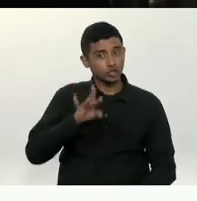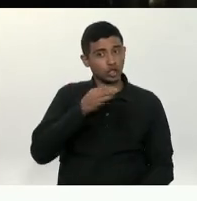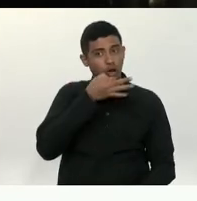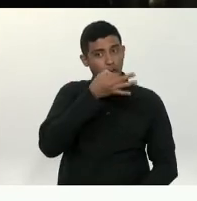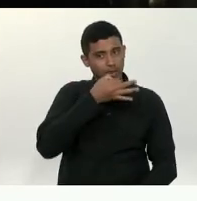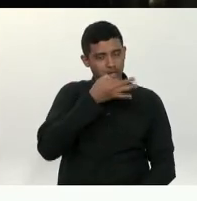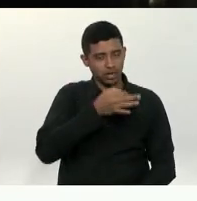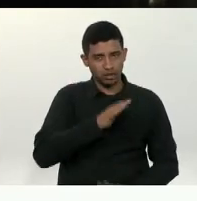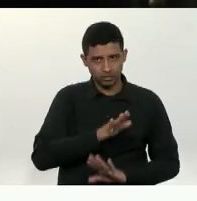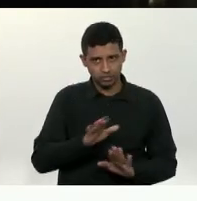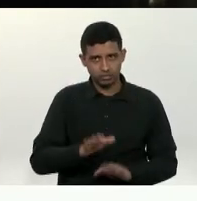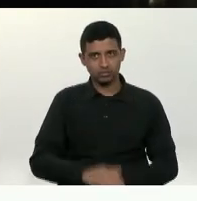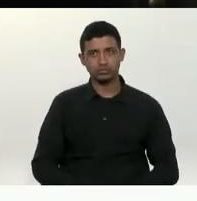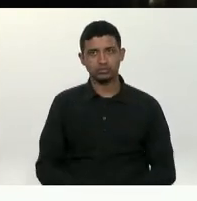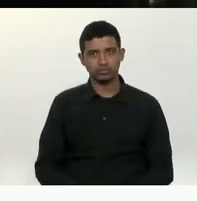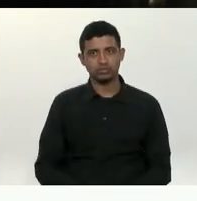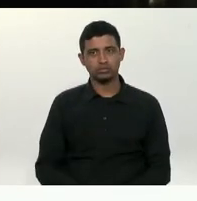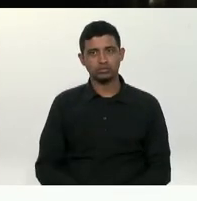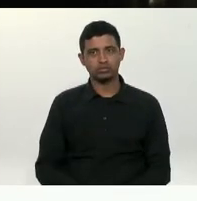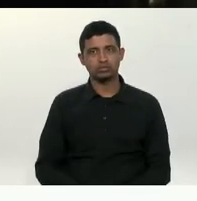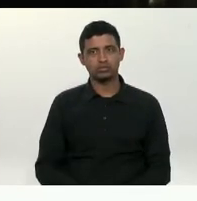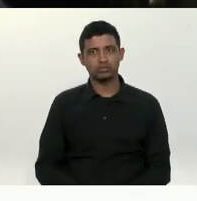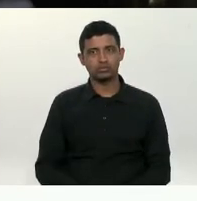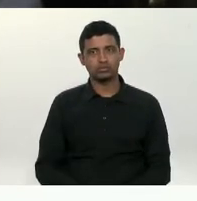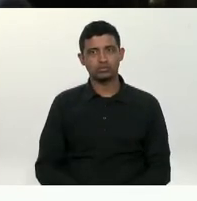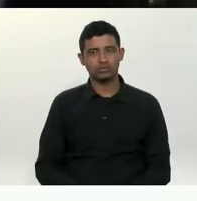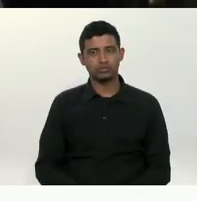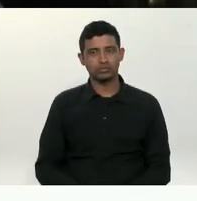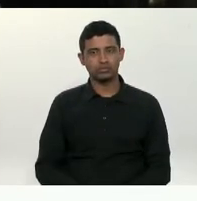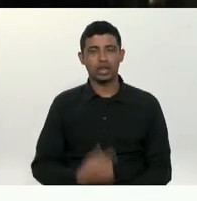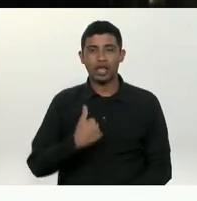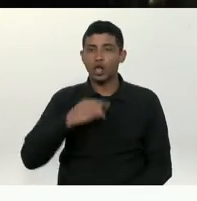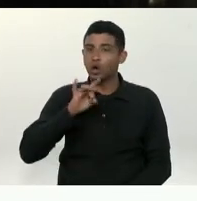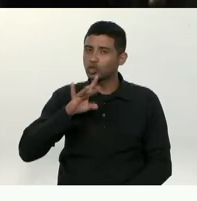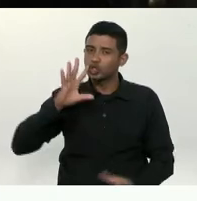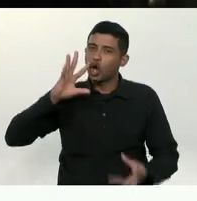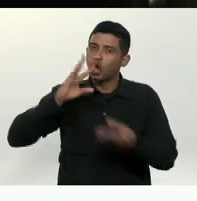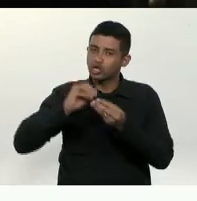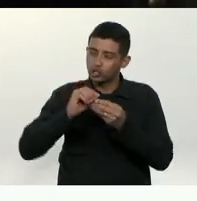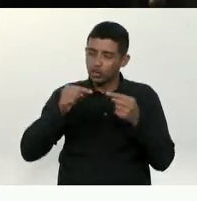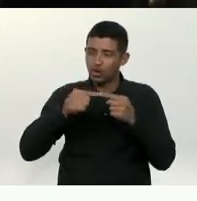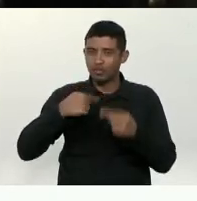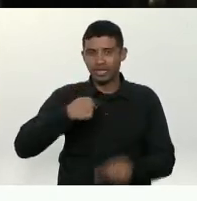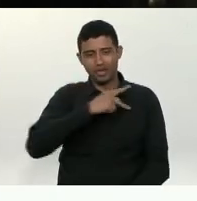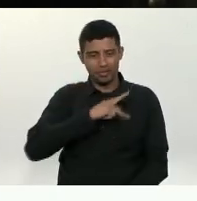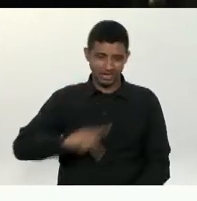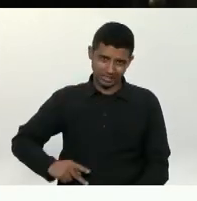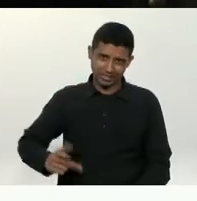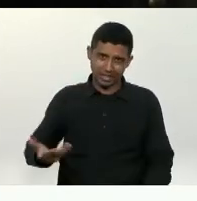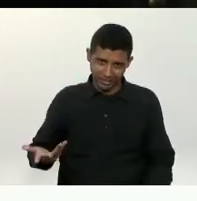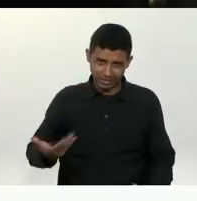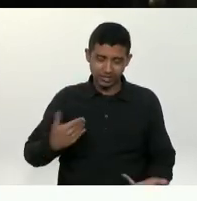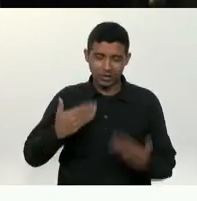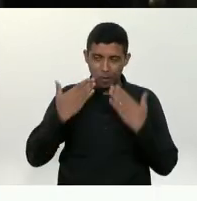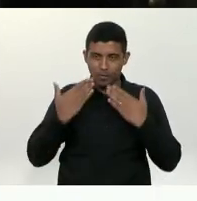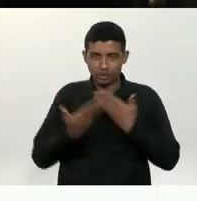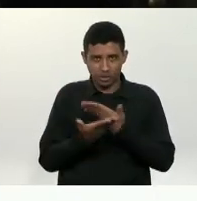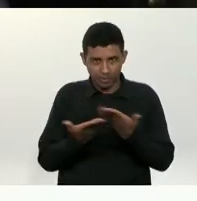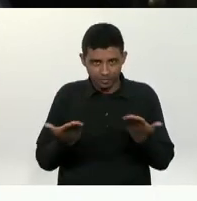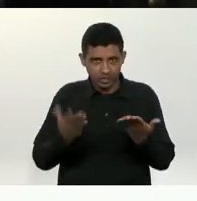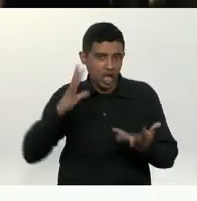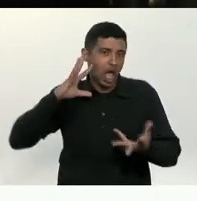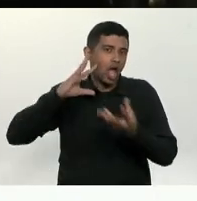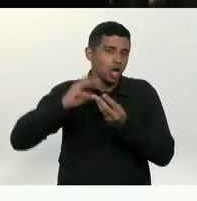somente... Presidente, esclarecendo até o cavalete. Agora, eu só fiz aqui um resumo, que é minha obrigação como presidente trazer à baila o que